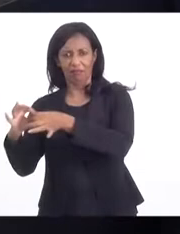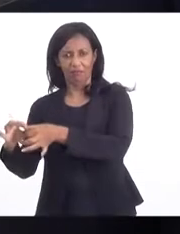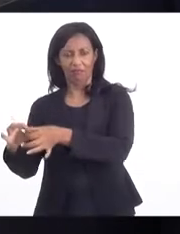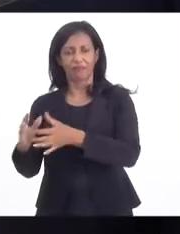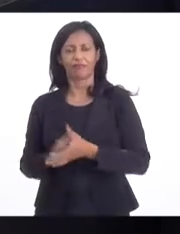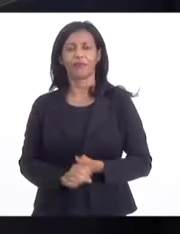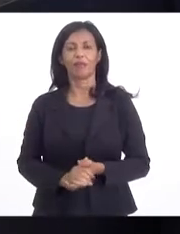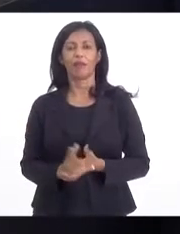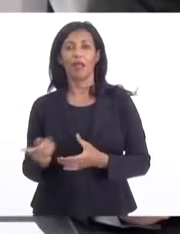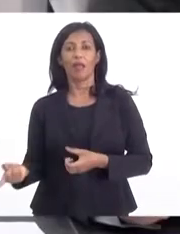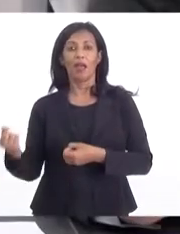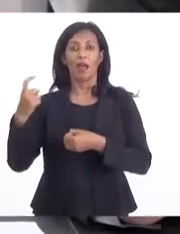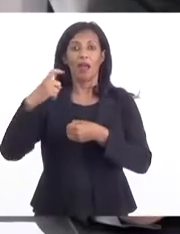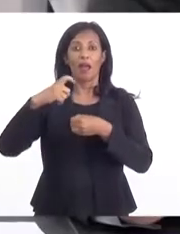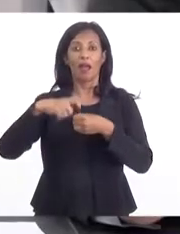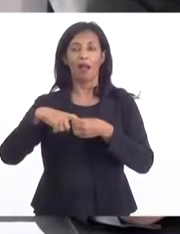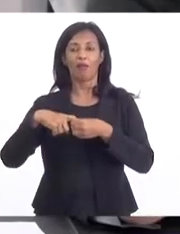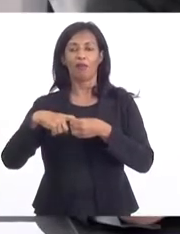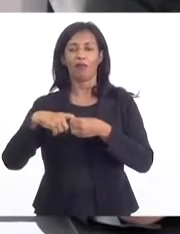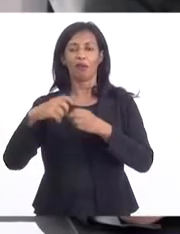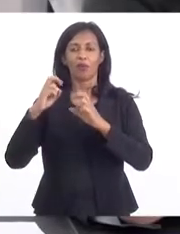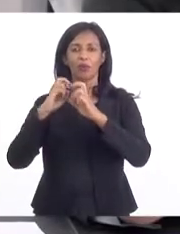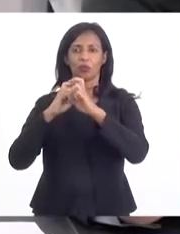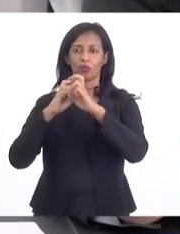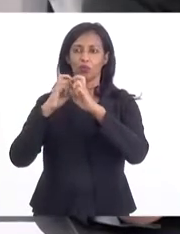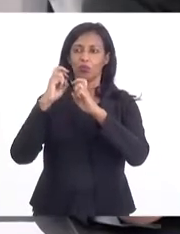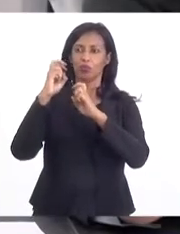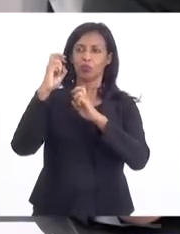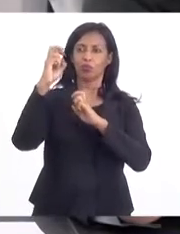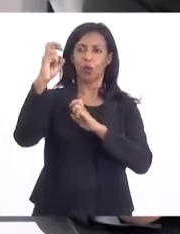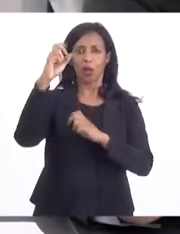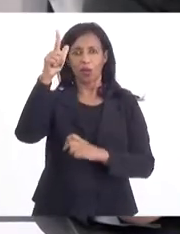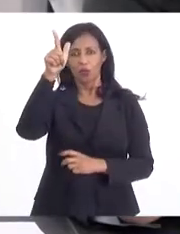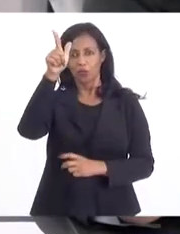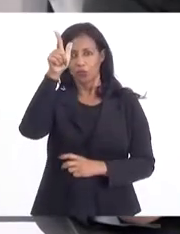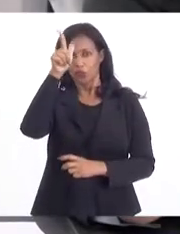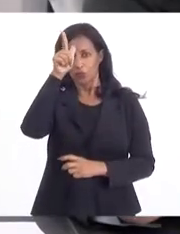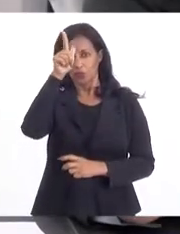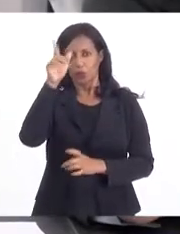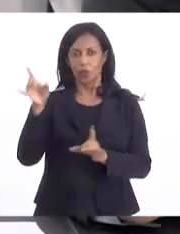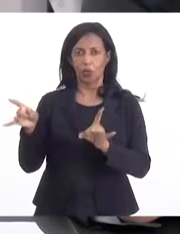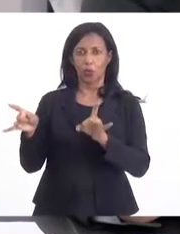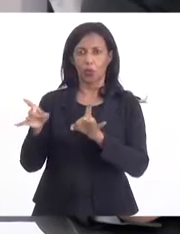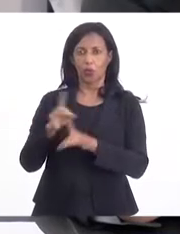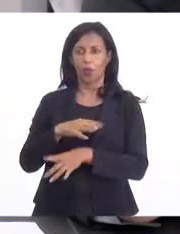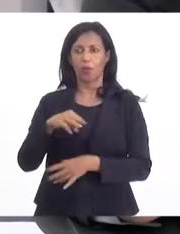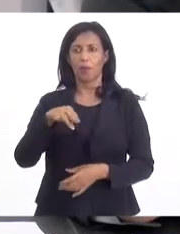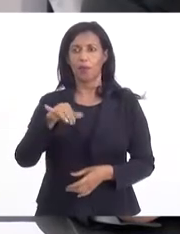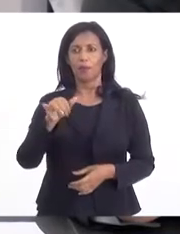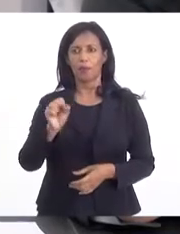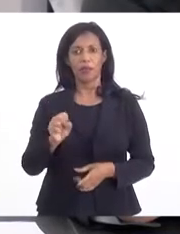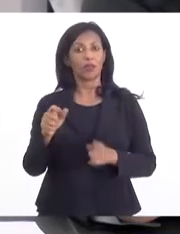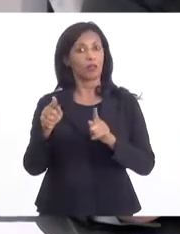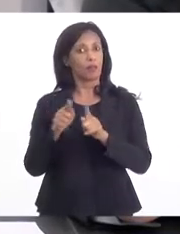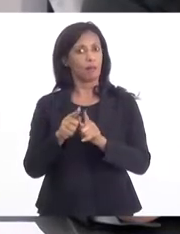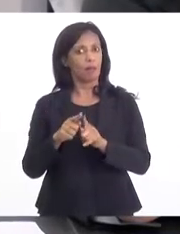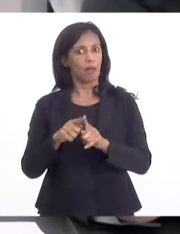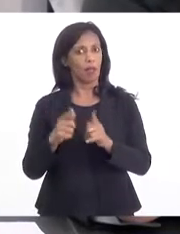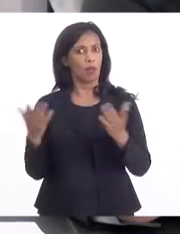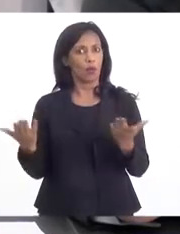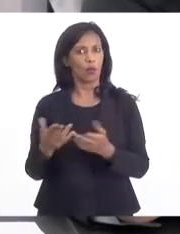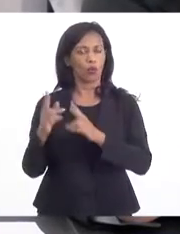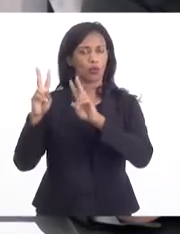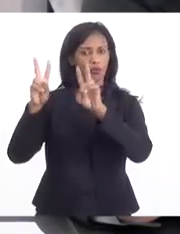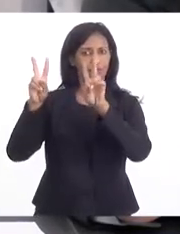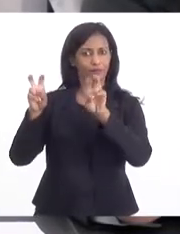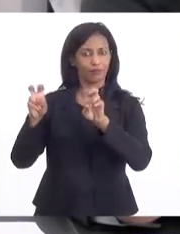a volta do teleférico do Complexo do Alemão. A conclusão do MIS, que até é objeto de matéria hoje no